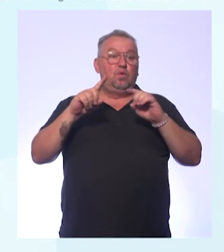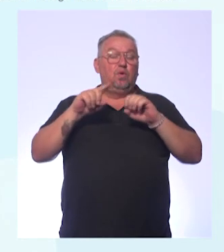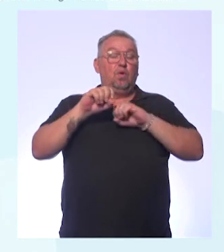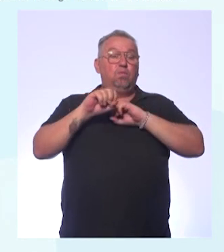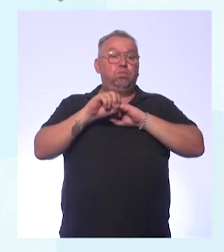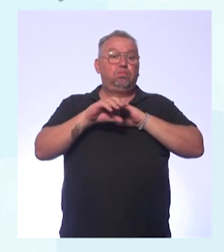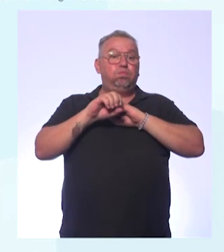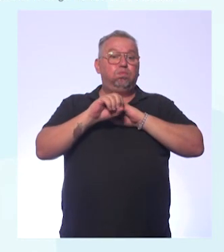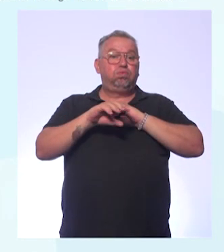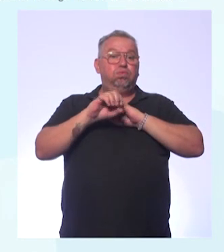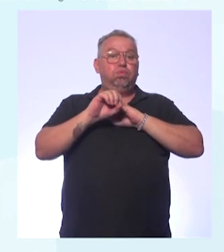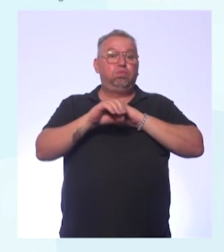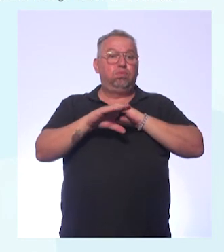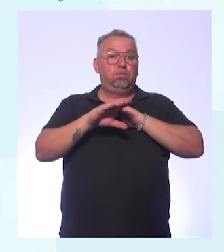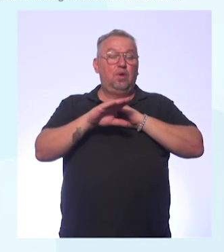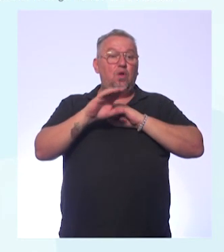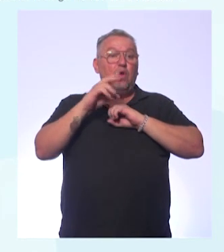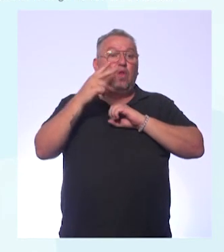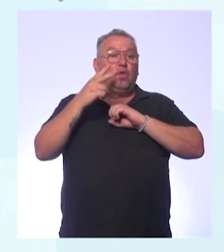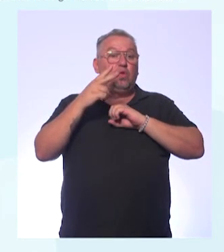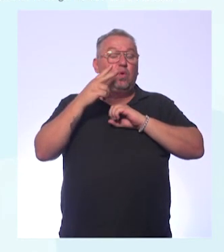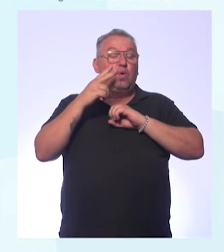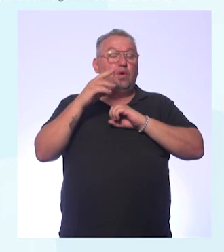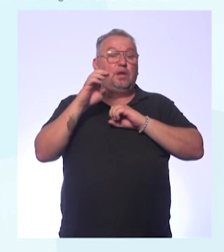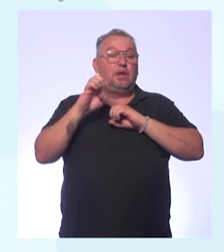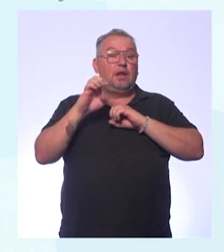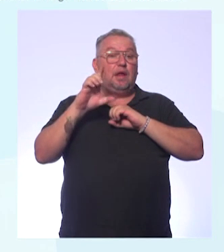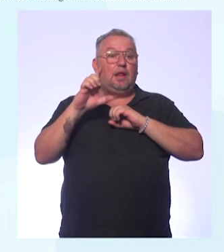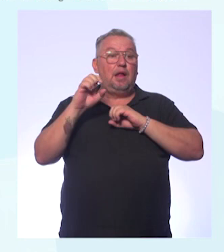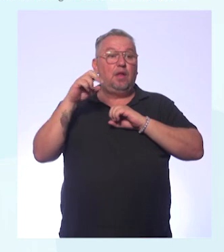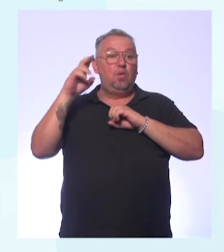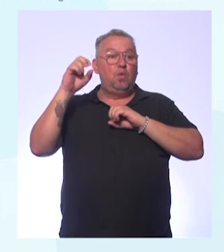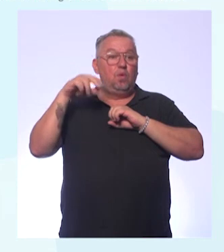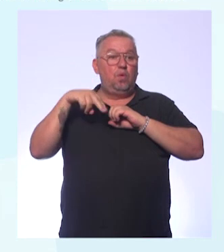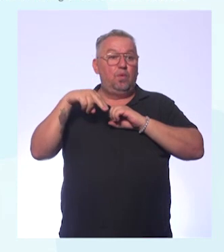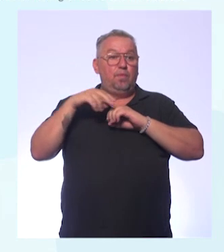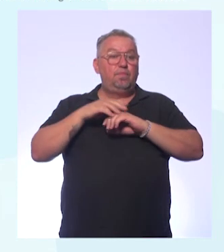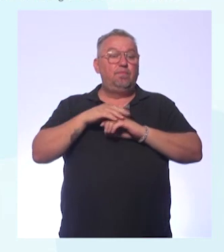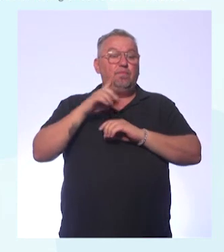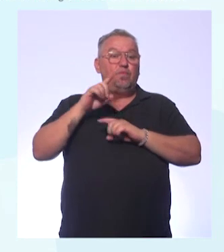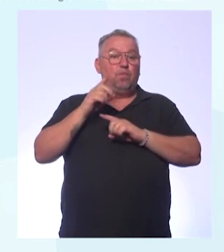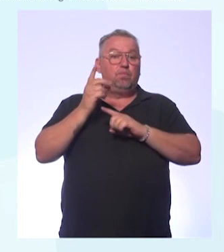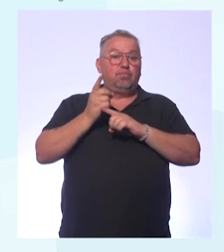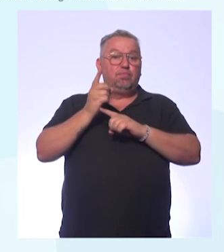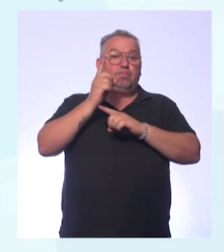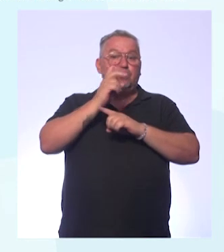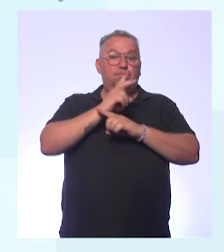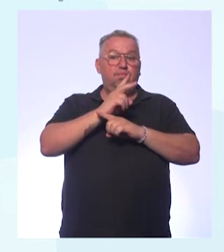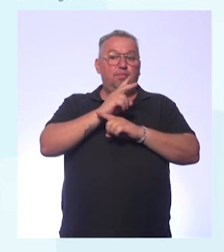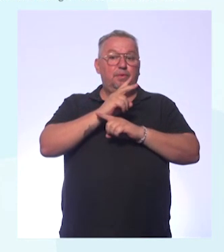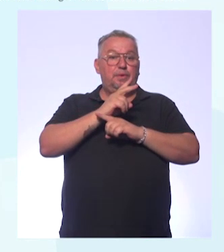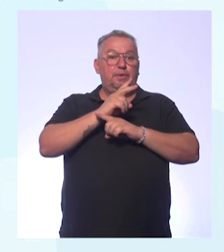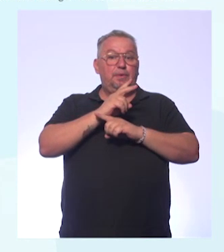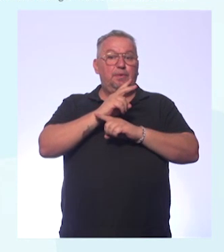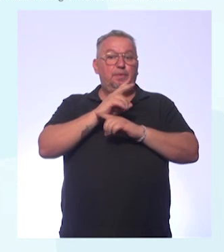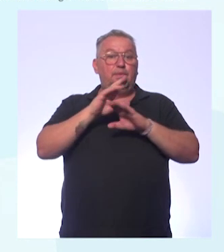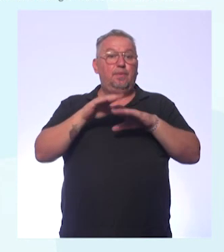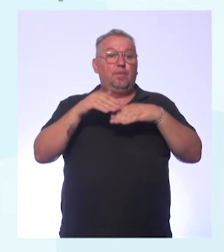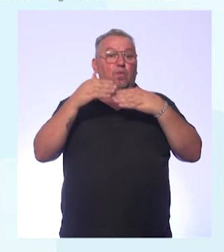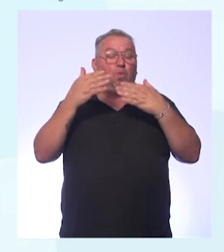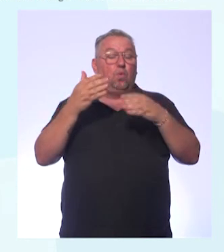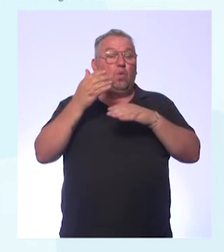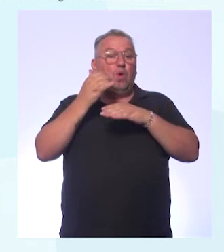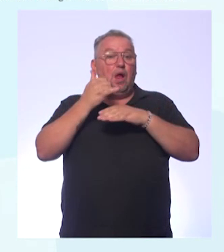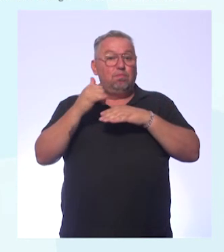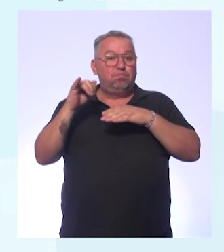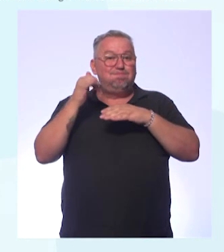somente 2 elétrons lá para cima. Tá? Então, ó, ele bombeou um elétron, bombeou outro elétron, e aí, quando esses